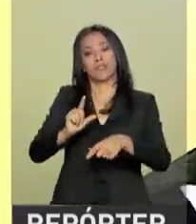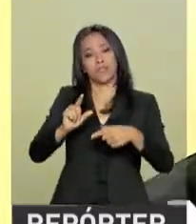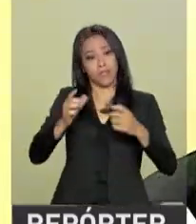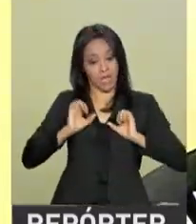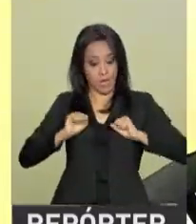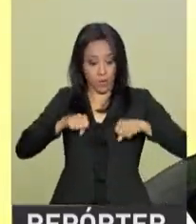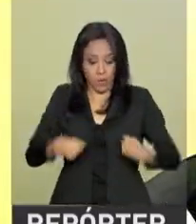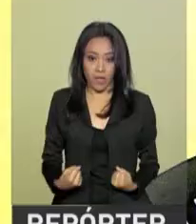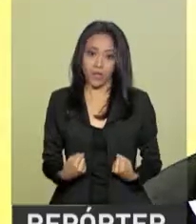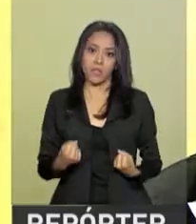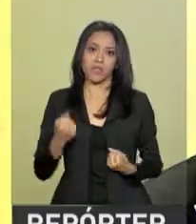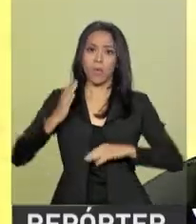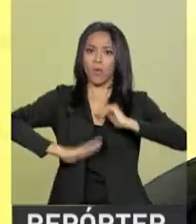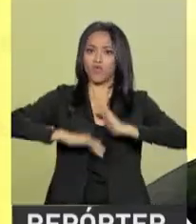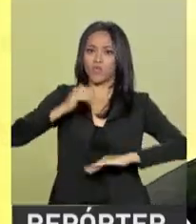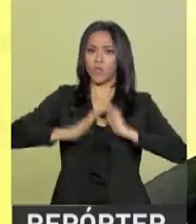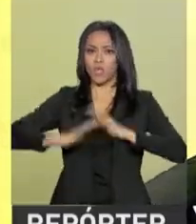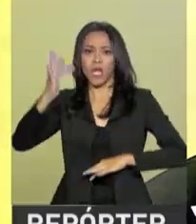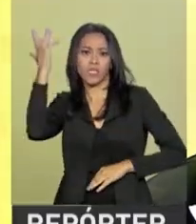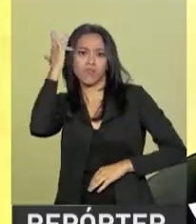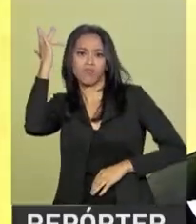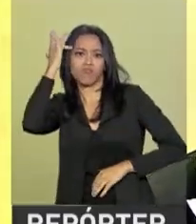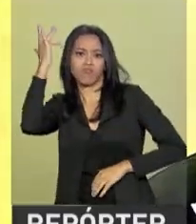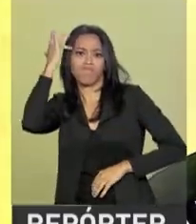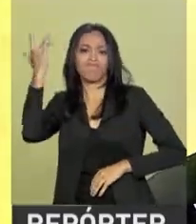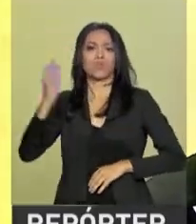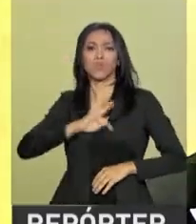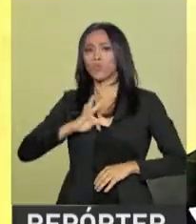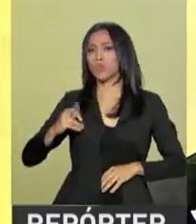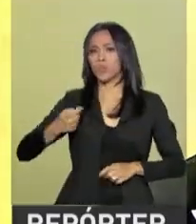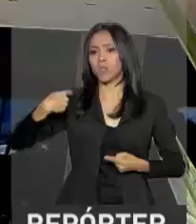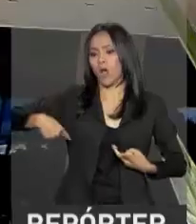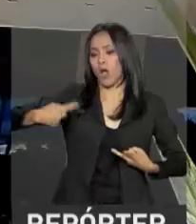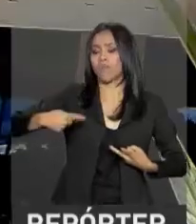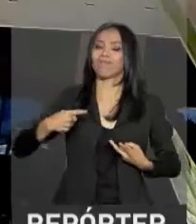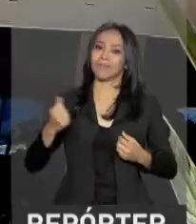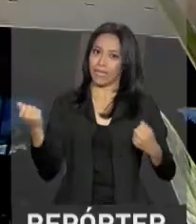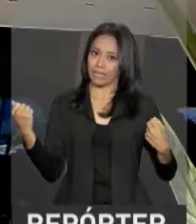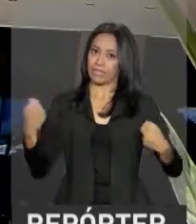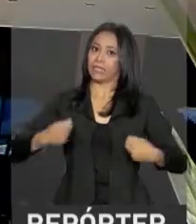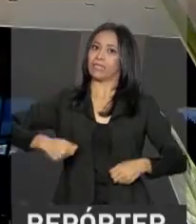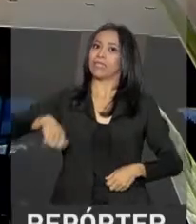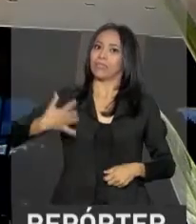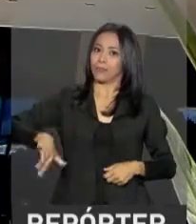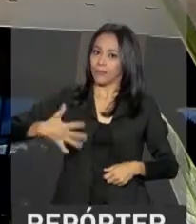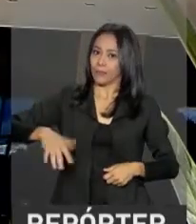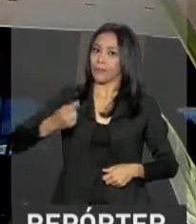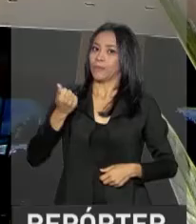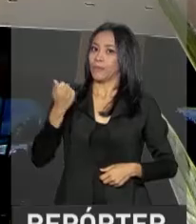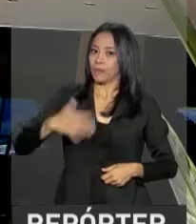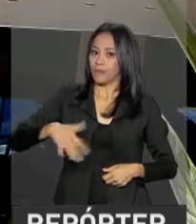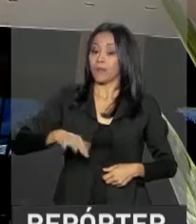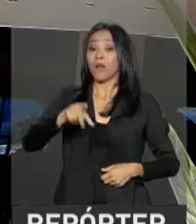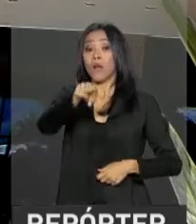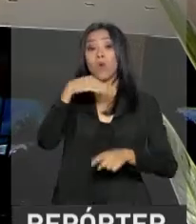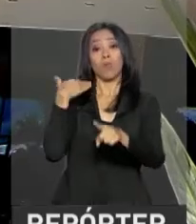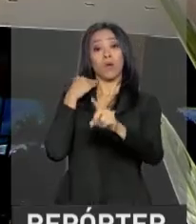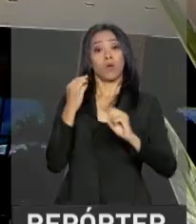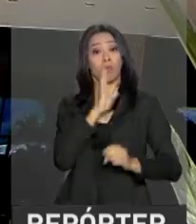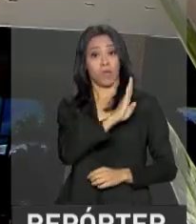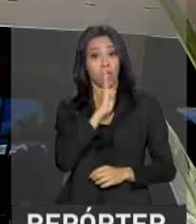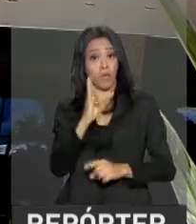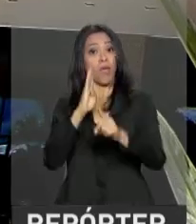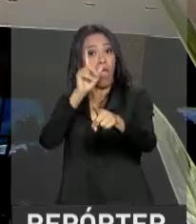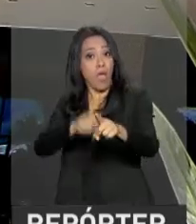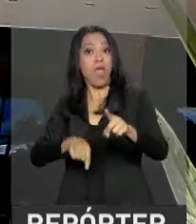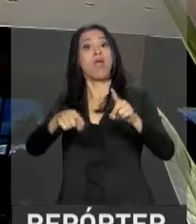possível os profissionais de ato alta qualidade tudo isso requer um custo o banco do brasil é uma das empresas que aderiu à